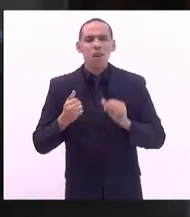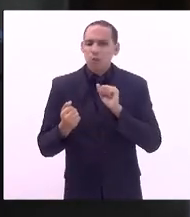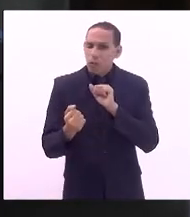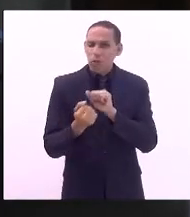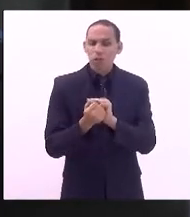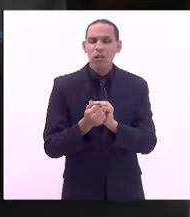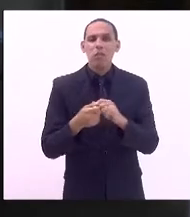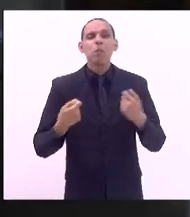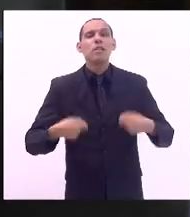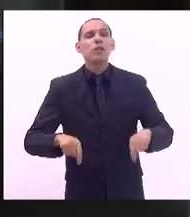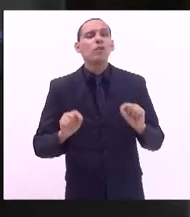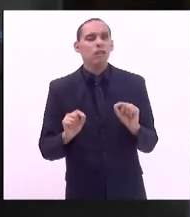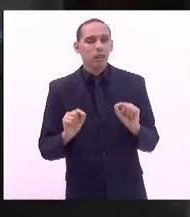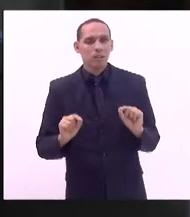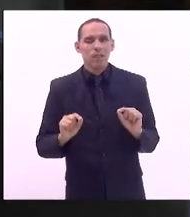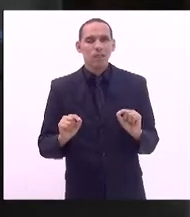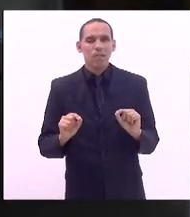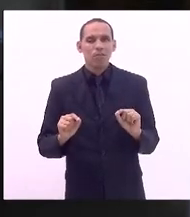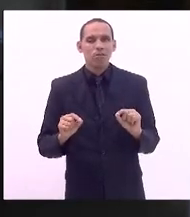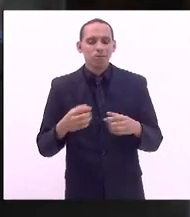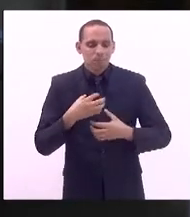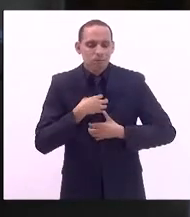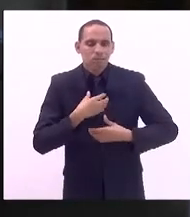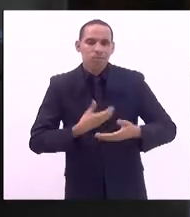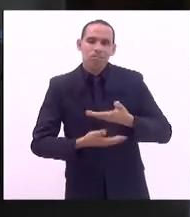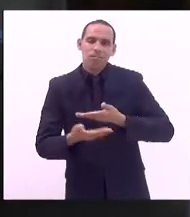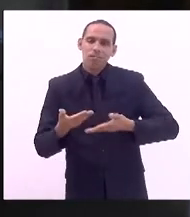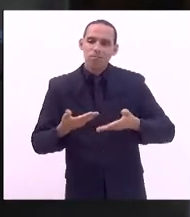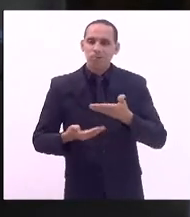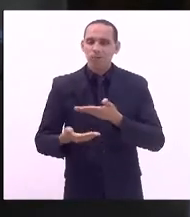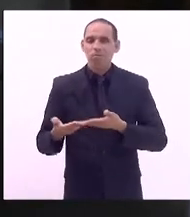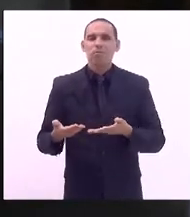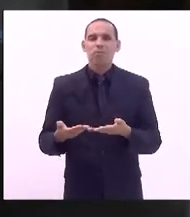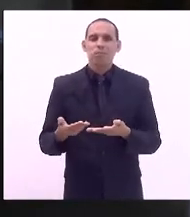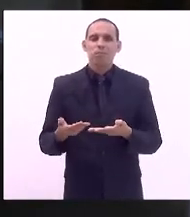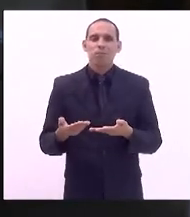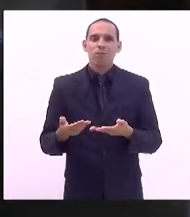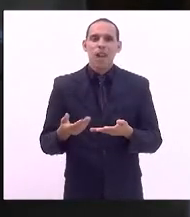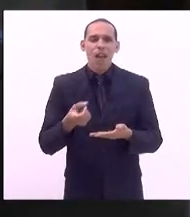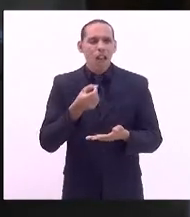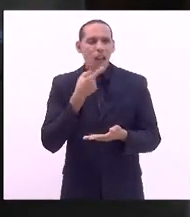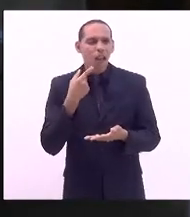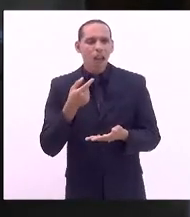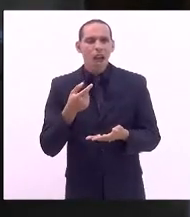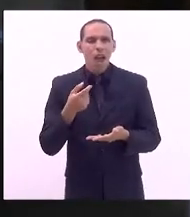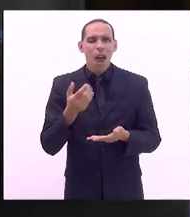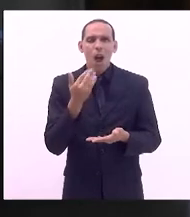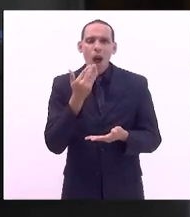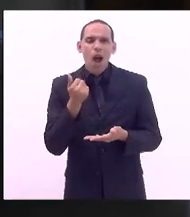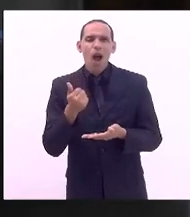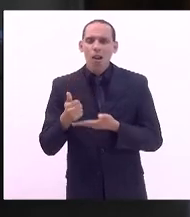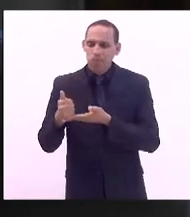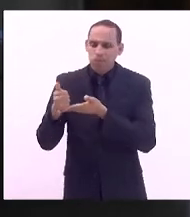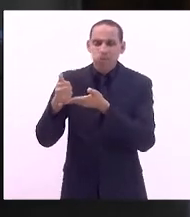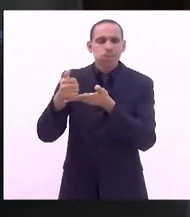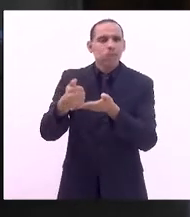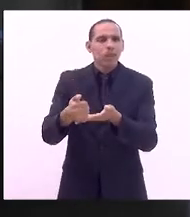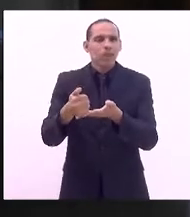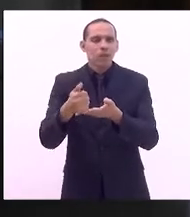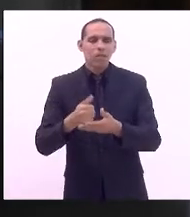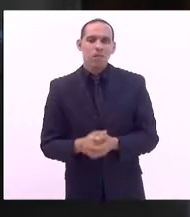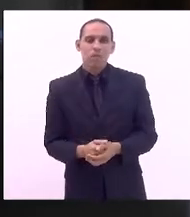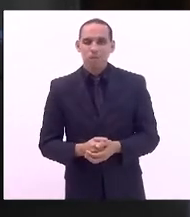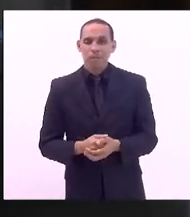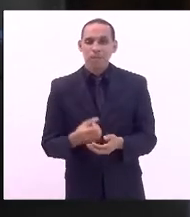tô aqui precisa de alguma coisa se importarem para fazer compras para levar remédio né para estar levando para eles